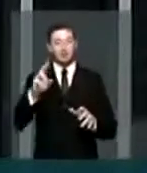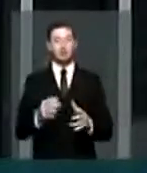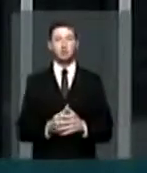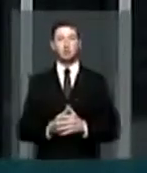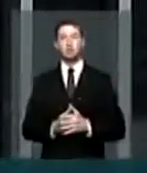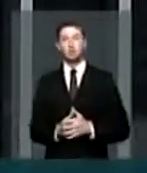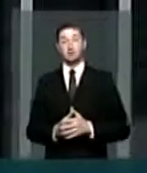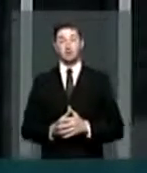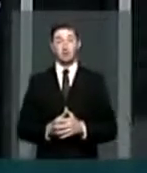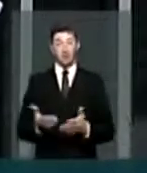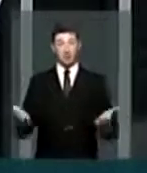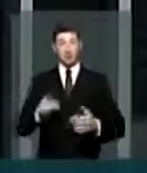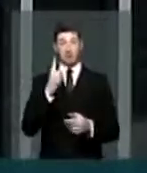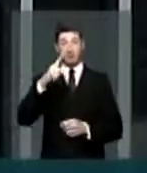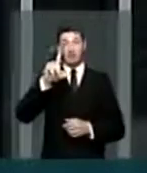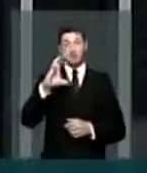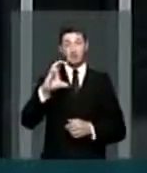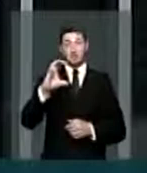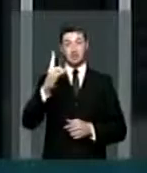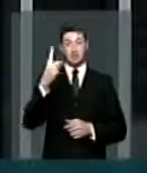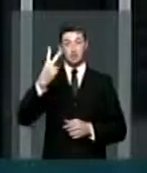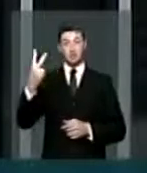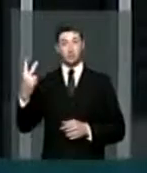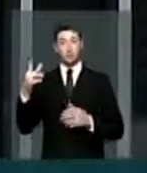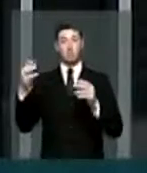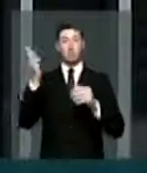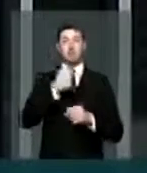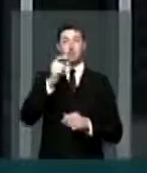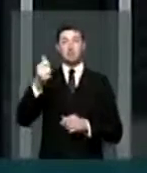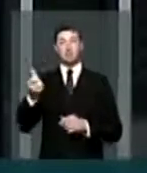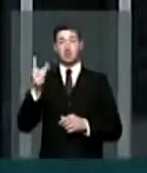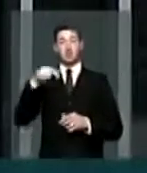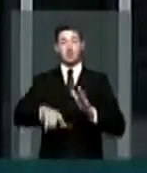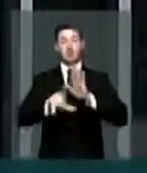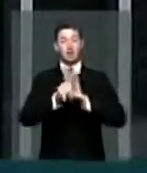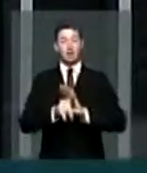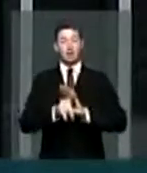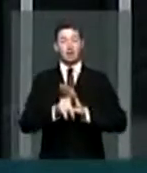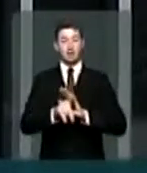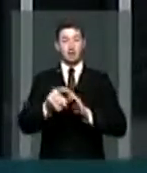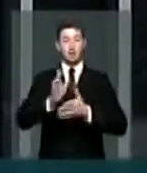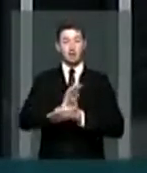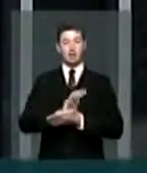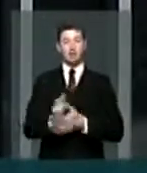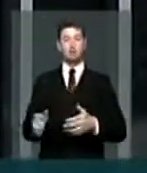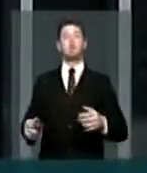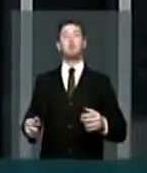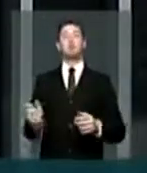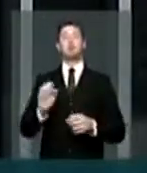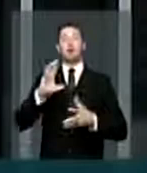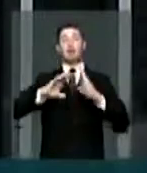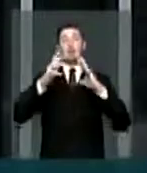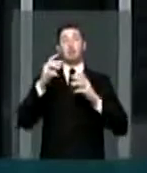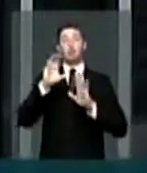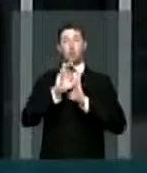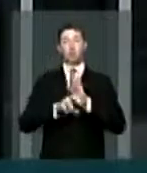trago à tona a inclusão do PLC 122/2006, intitulado como Lei da Homofobia na reforma do Código Penal.